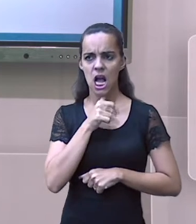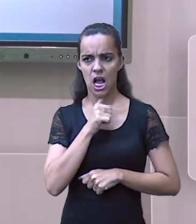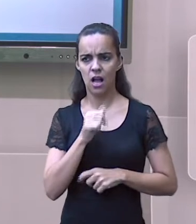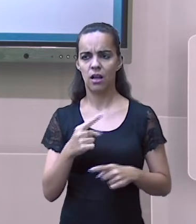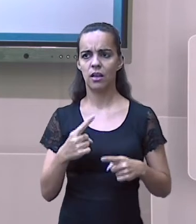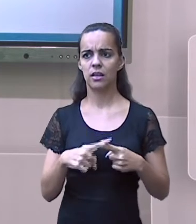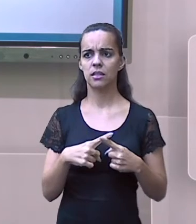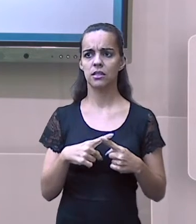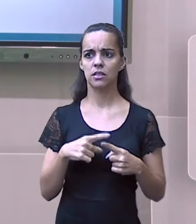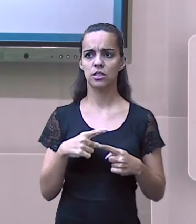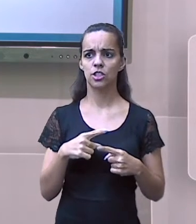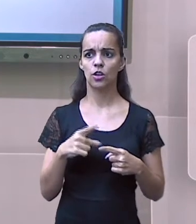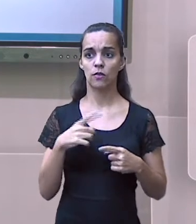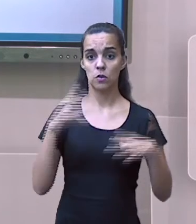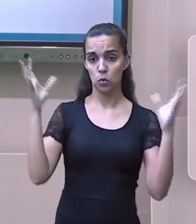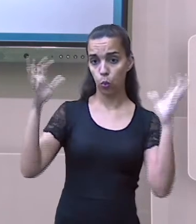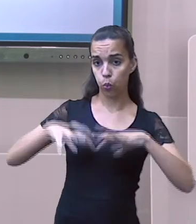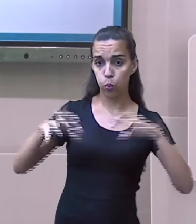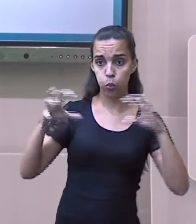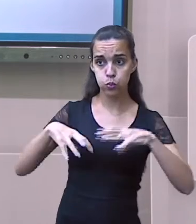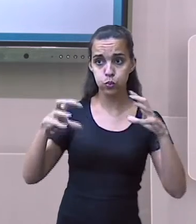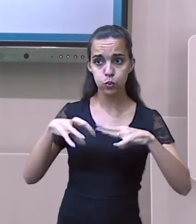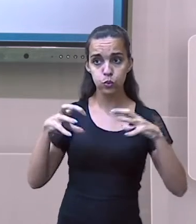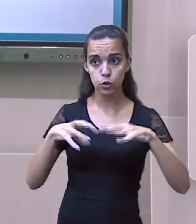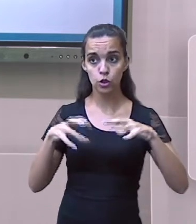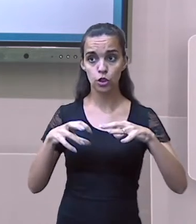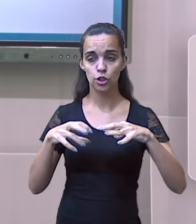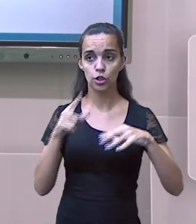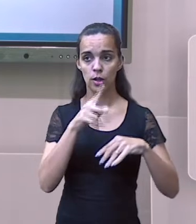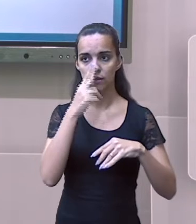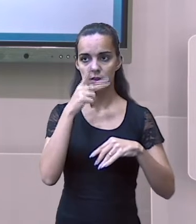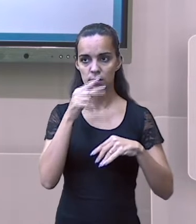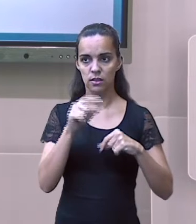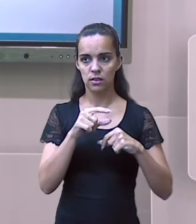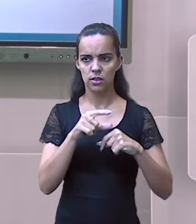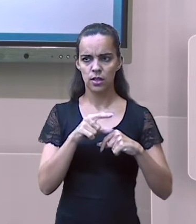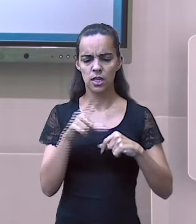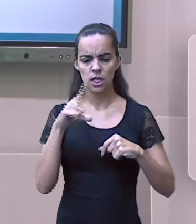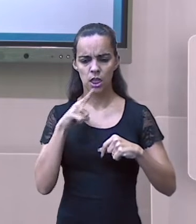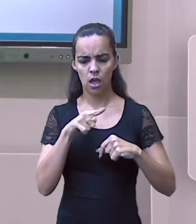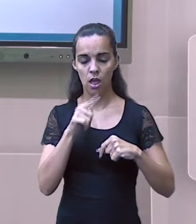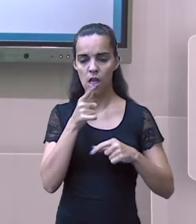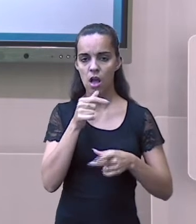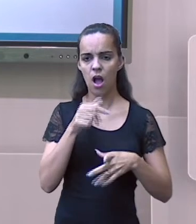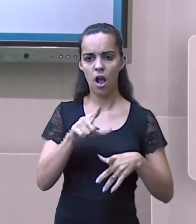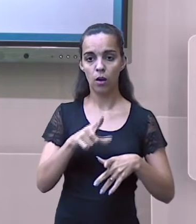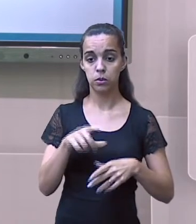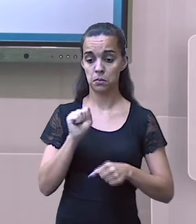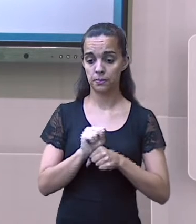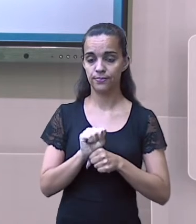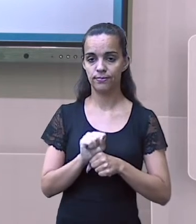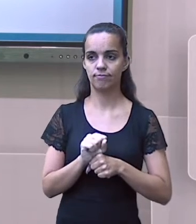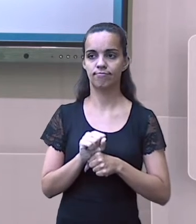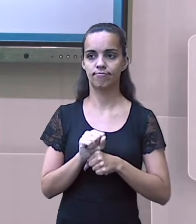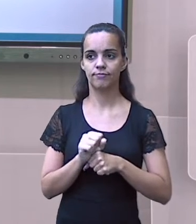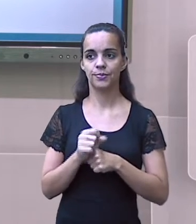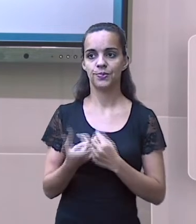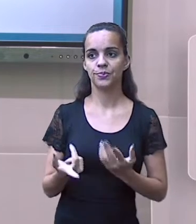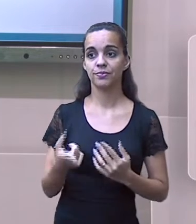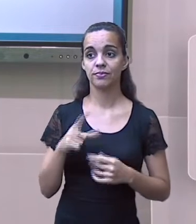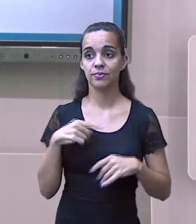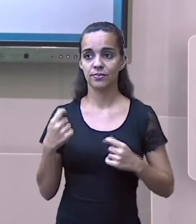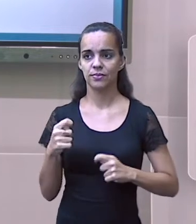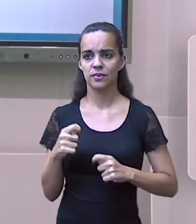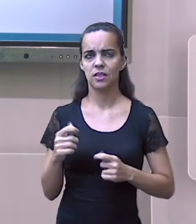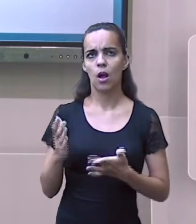água, quando chove, né, nós precisamos ali de um recurso, de um abrigo, tá bom? Então, nós temos